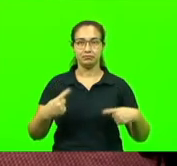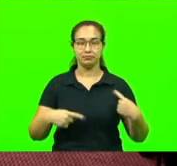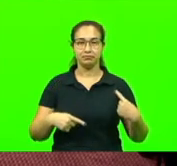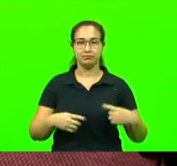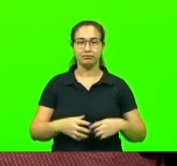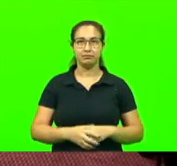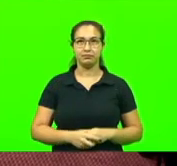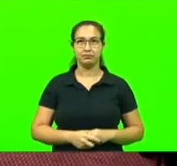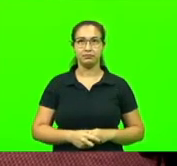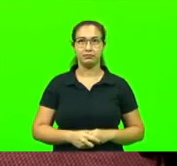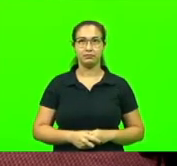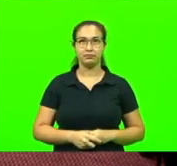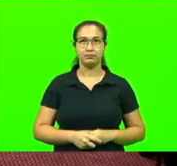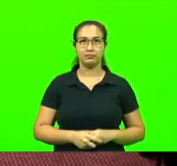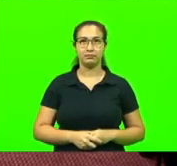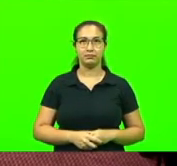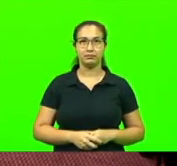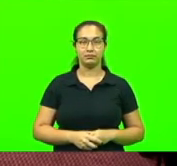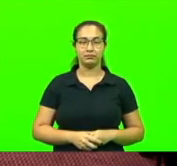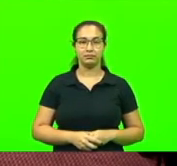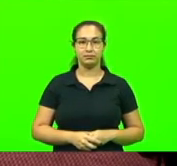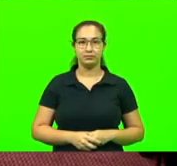Discutir a matéria, presidente.